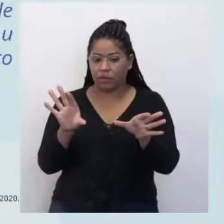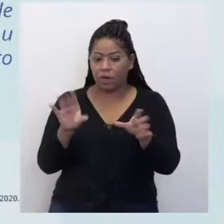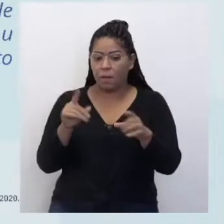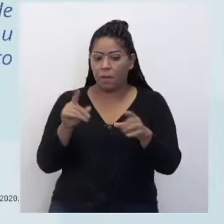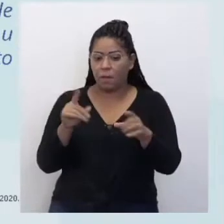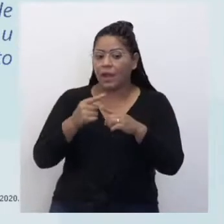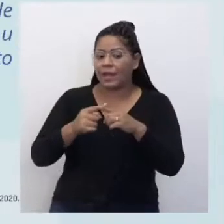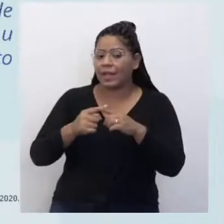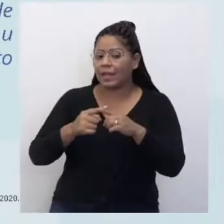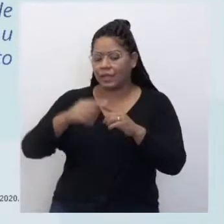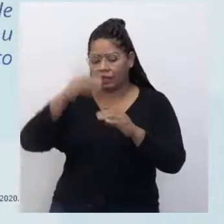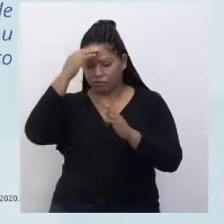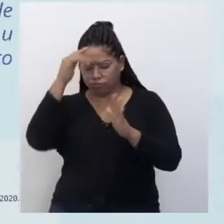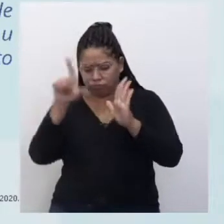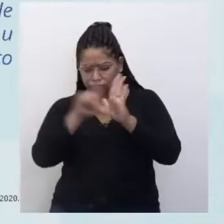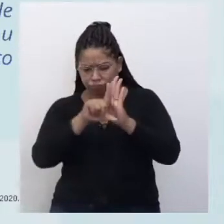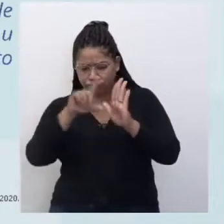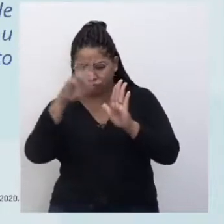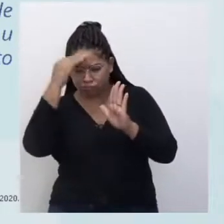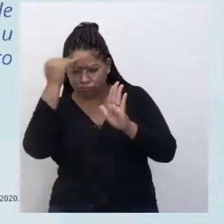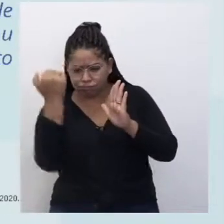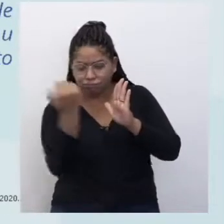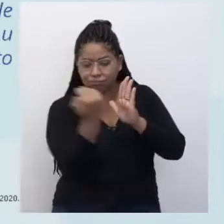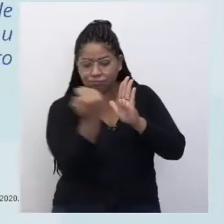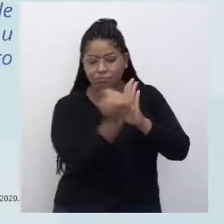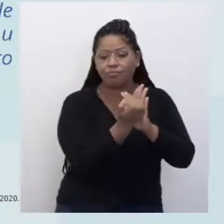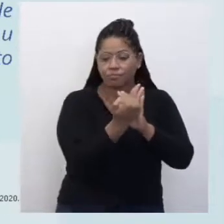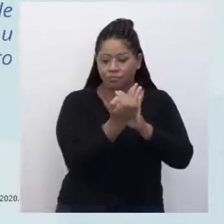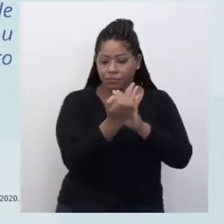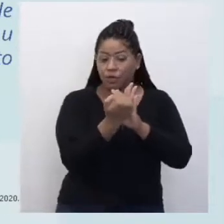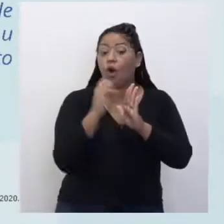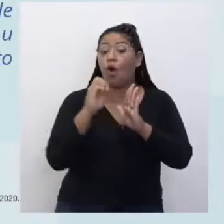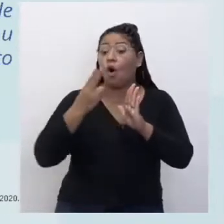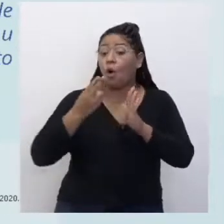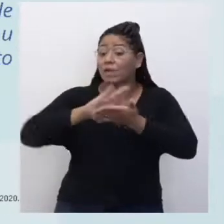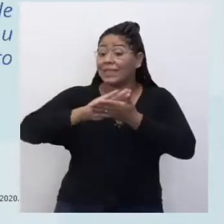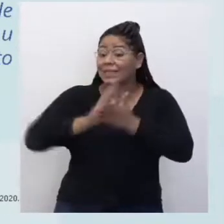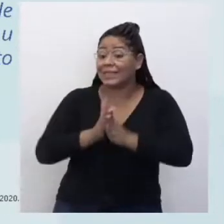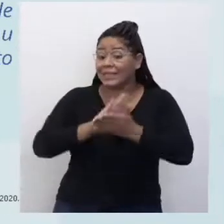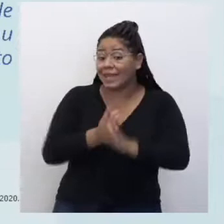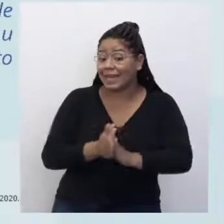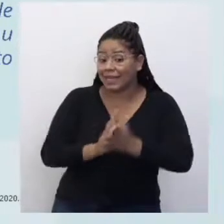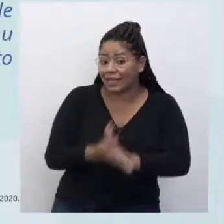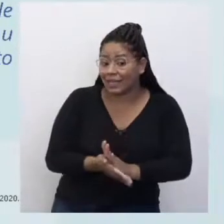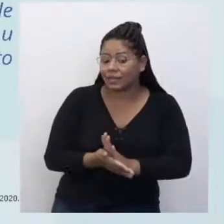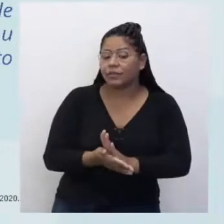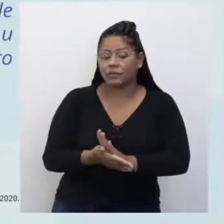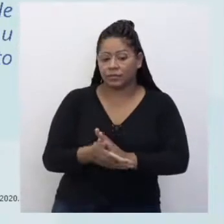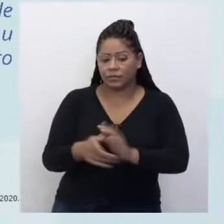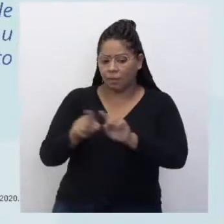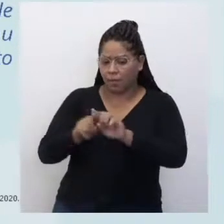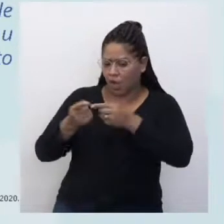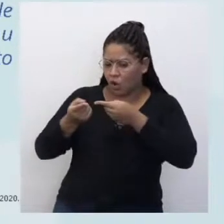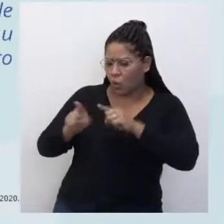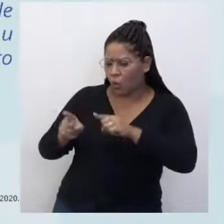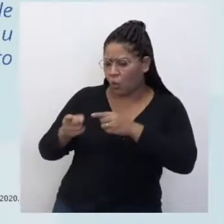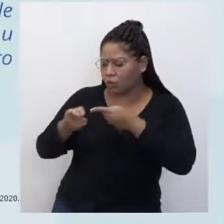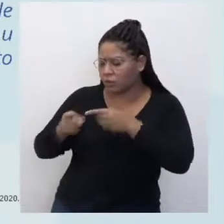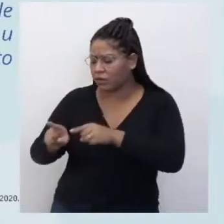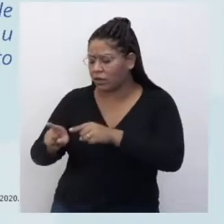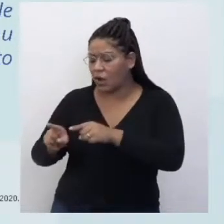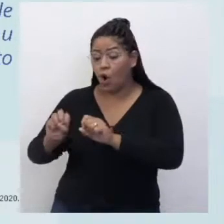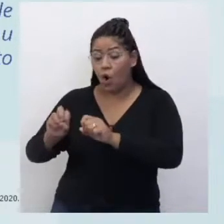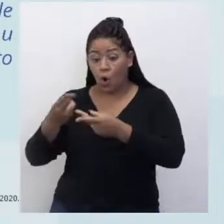lei ou exilado ou de maneira alguma destruído. Nem agiremos contra ele ou mandaremos alguém contra